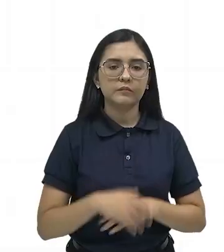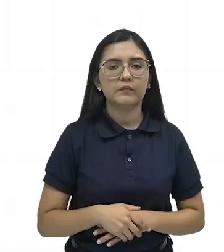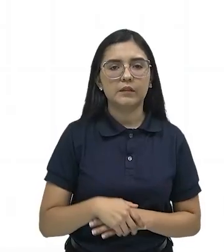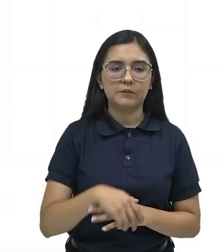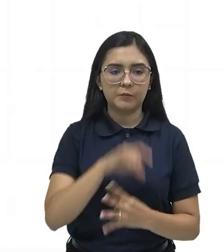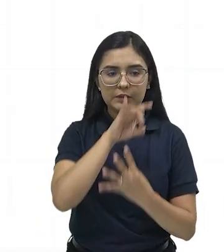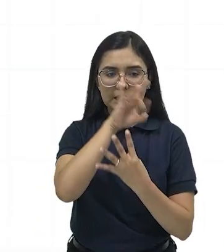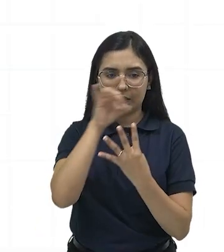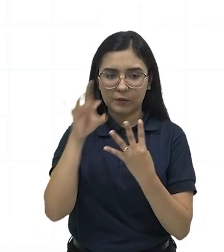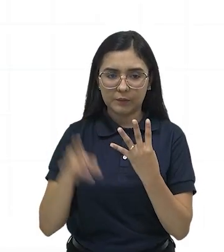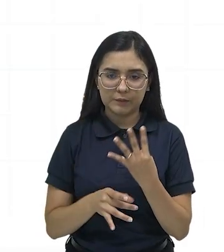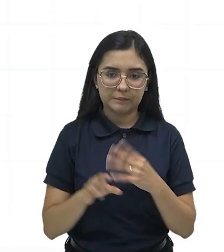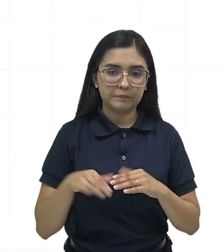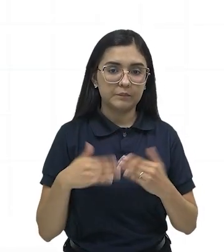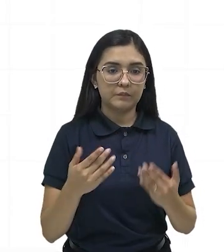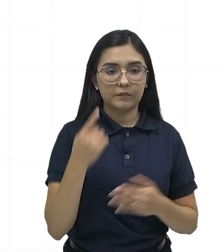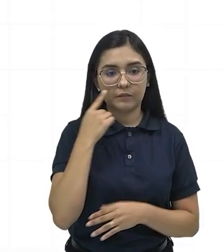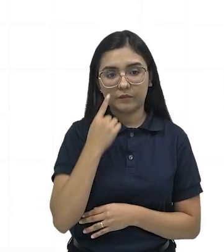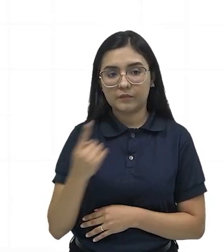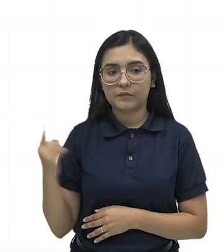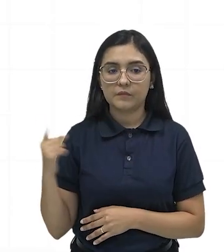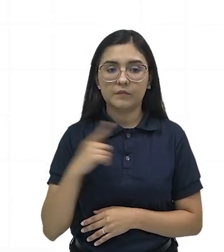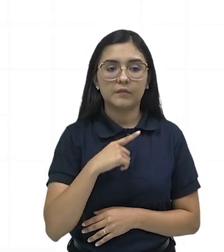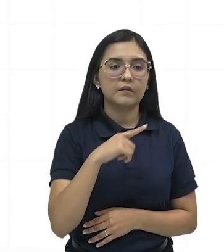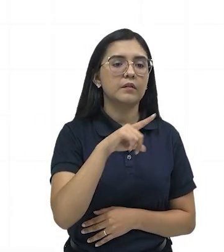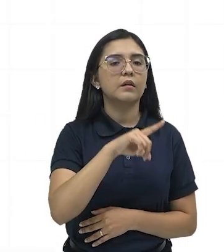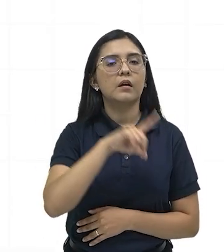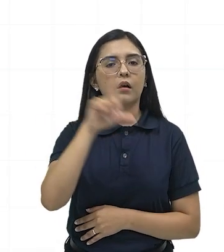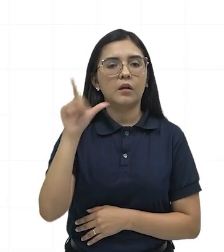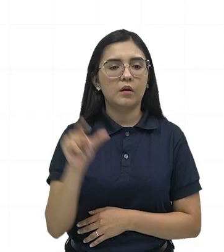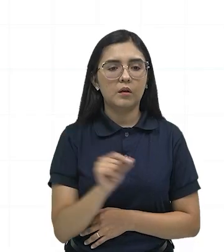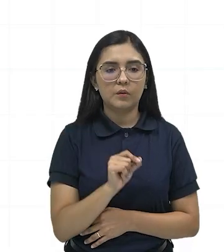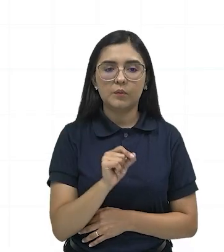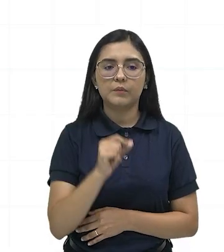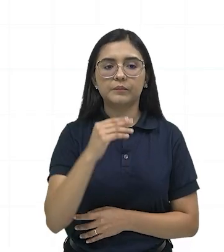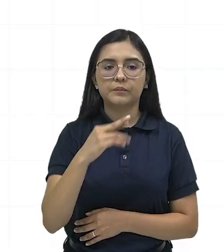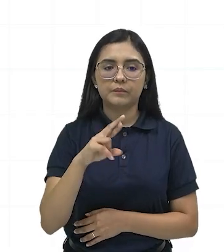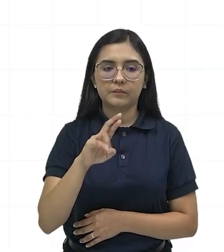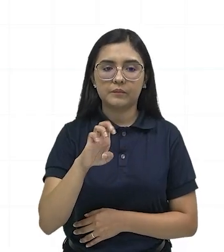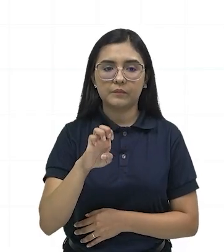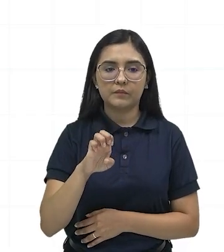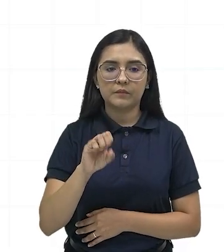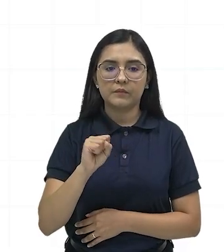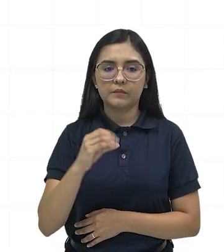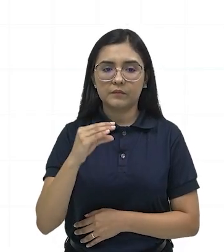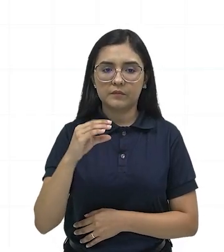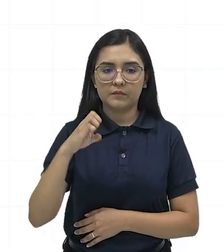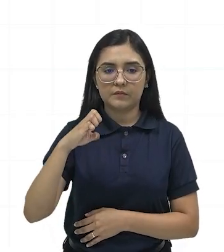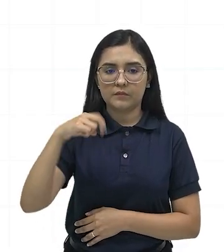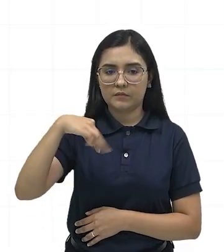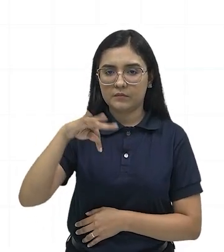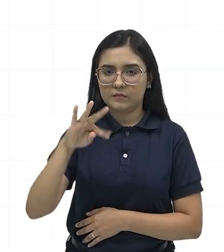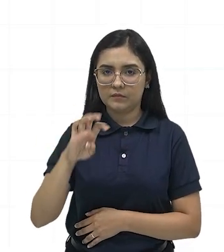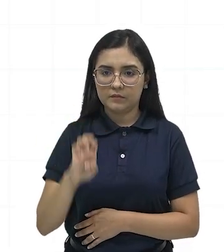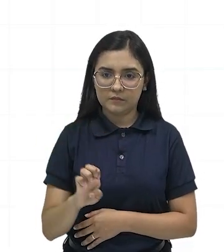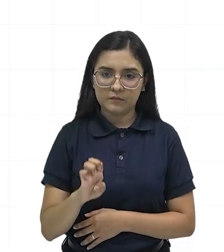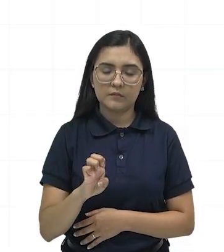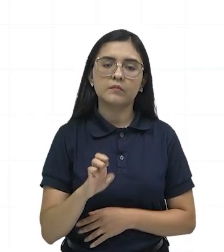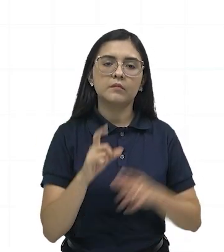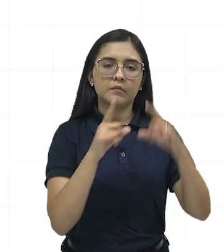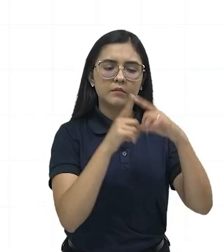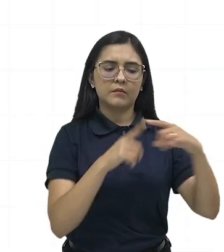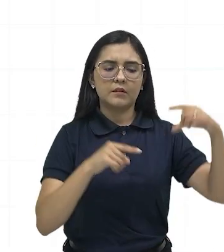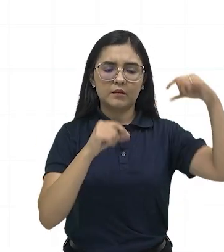uma delas. Então nós temos a Lua crescente, certo? Que é a vista parcial